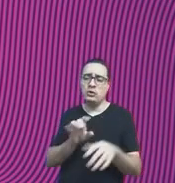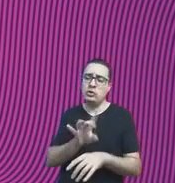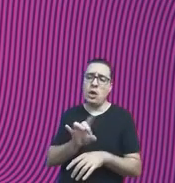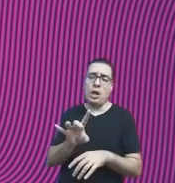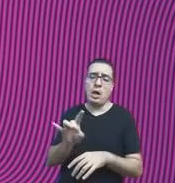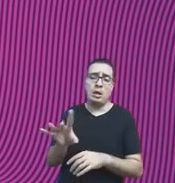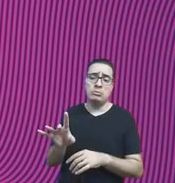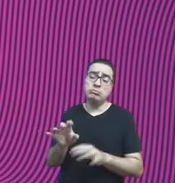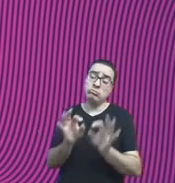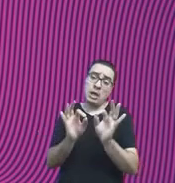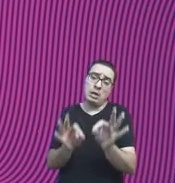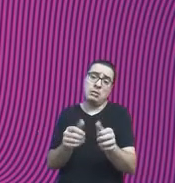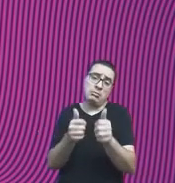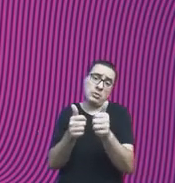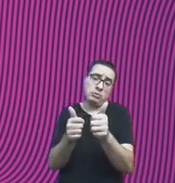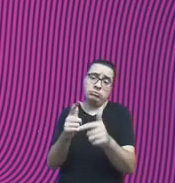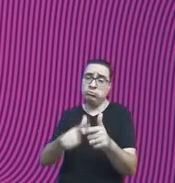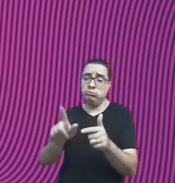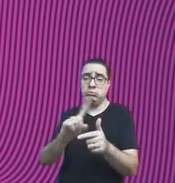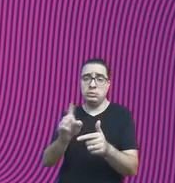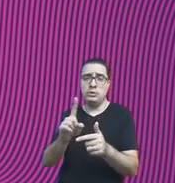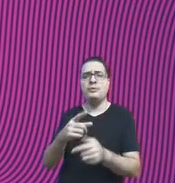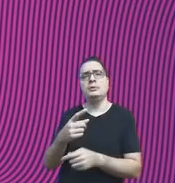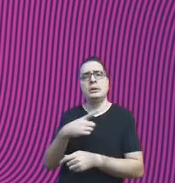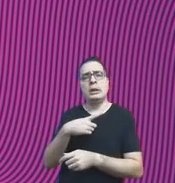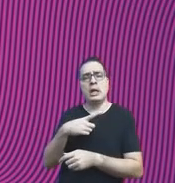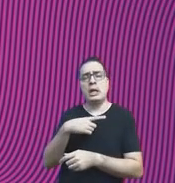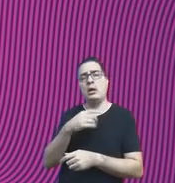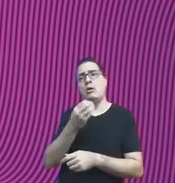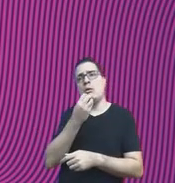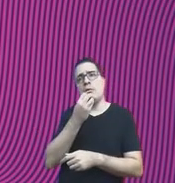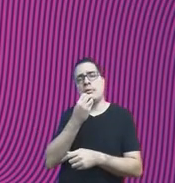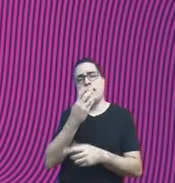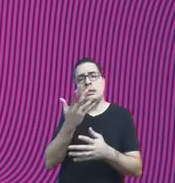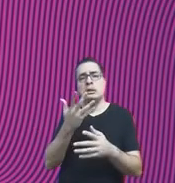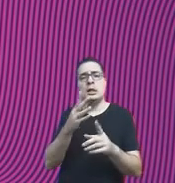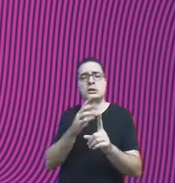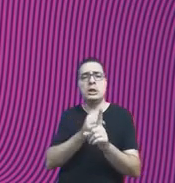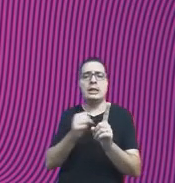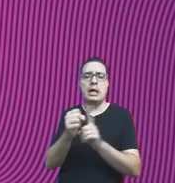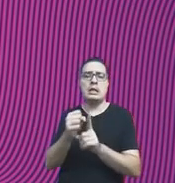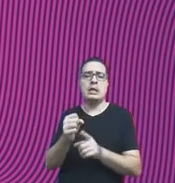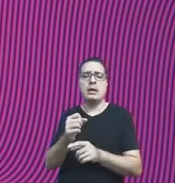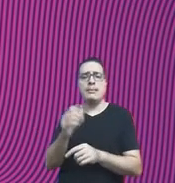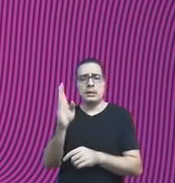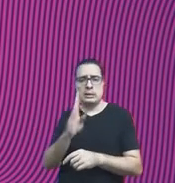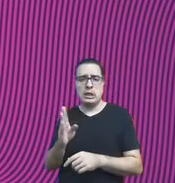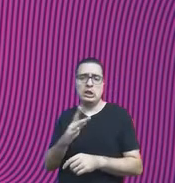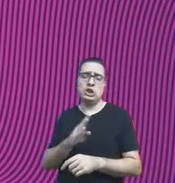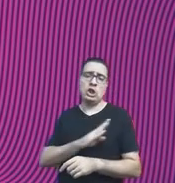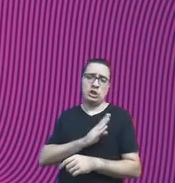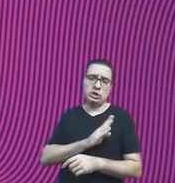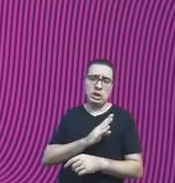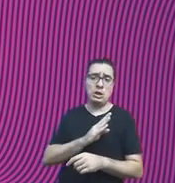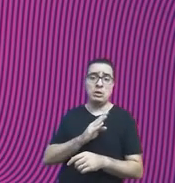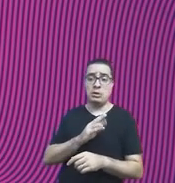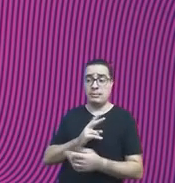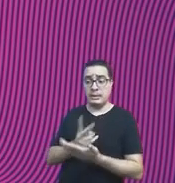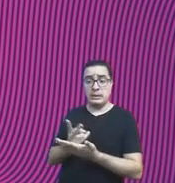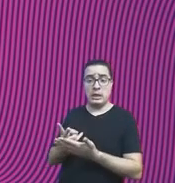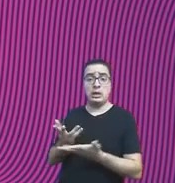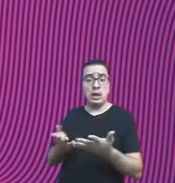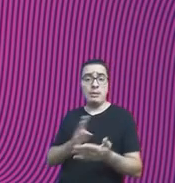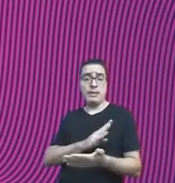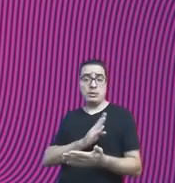e defensáveis. Então, você tem, obviamente, a Sociedade Brasileira de Cardiologia, os pacientes cardíacos brigando pela incorporação de procedimentos